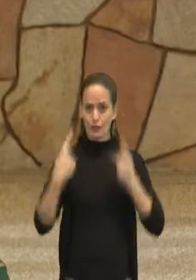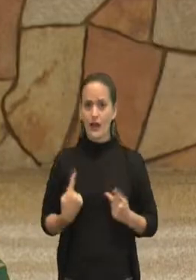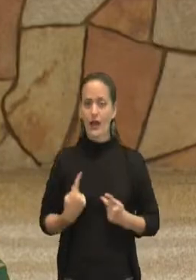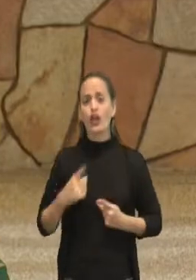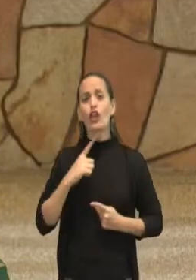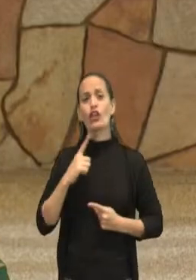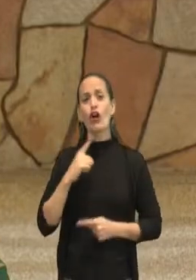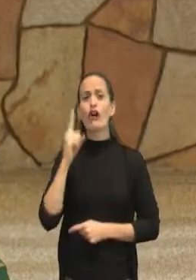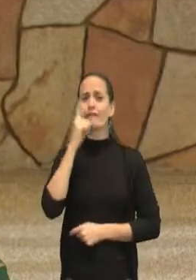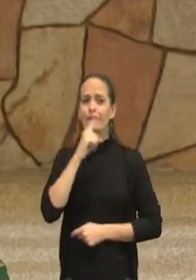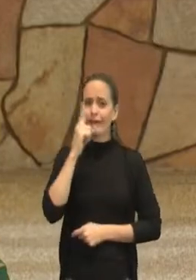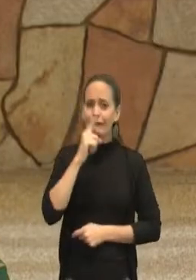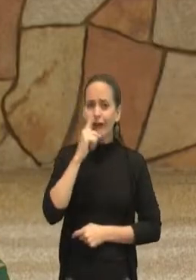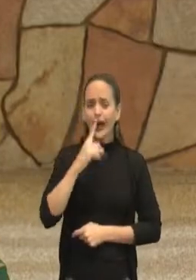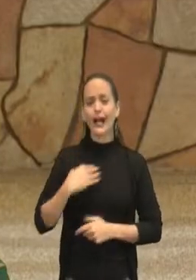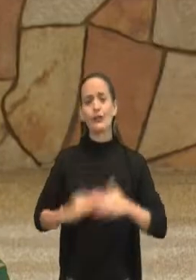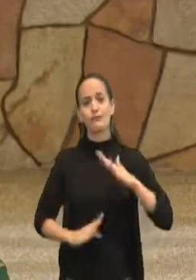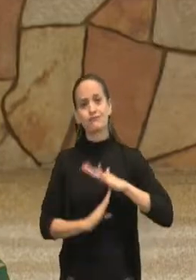somos.